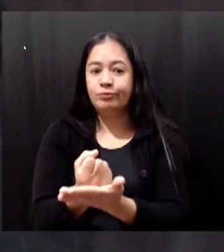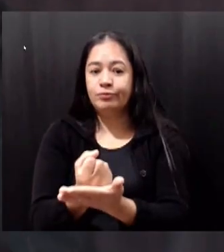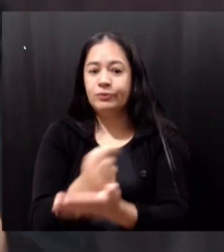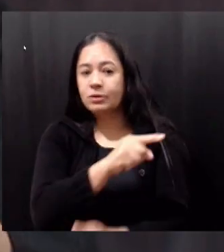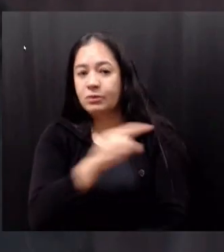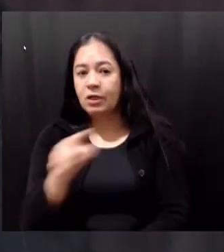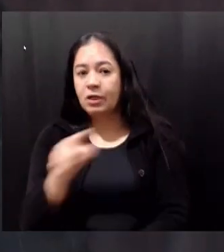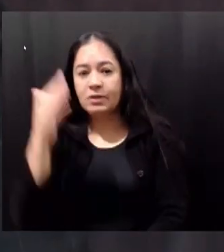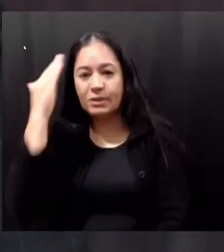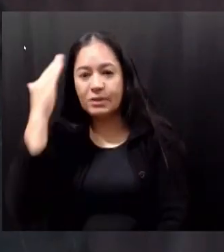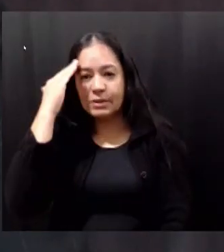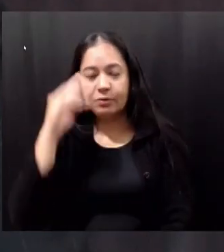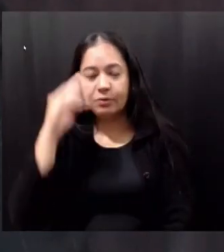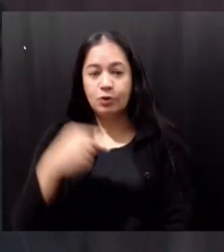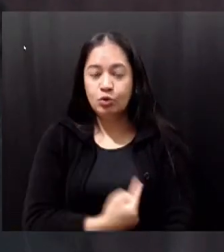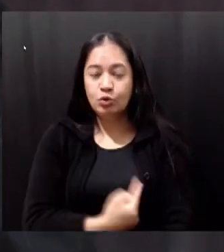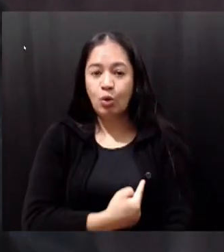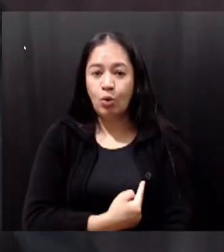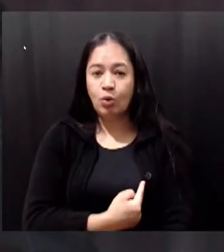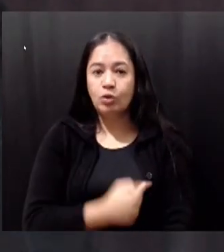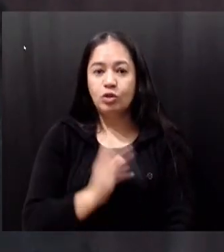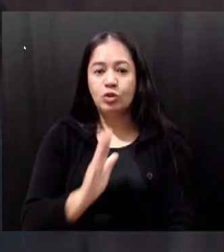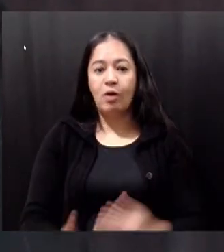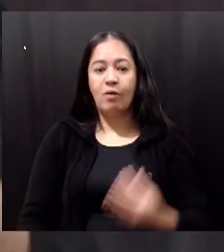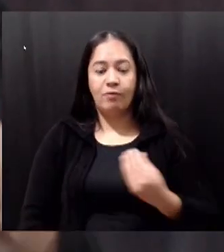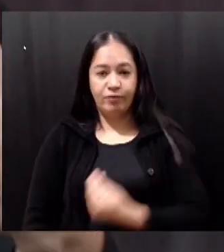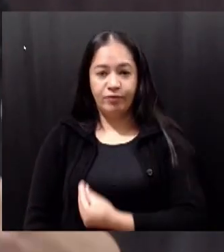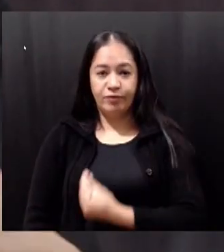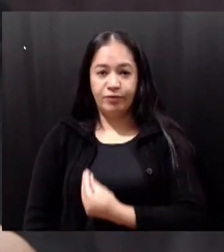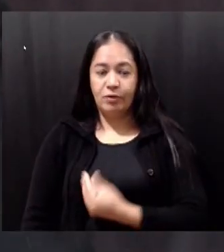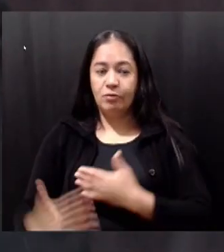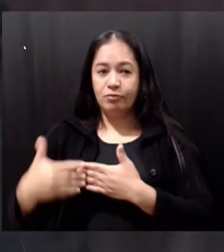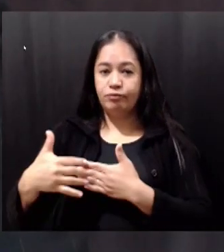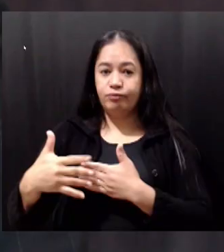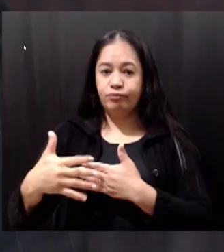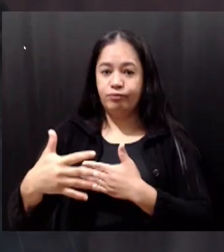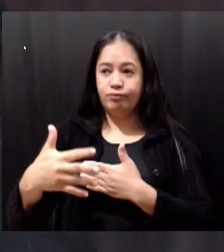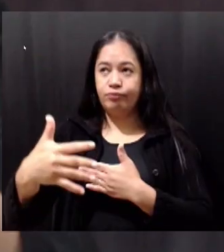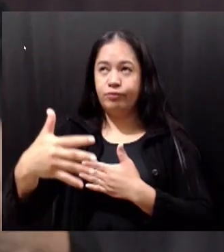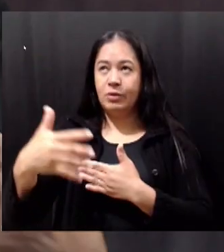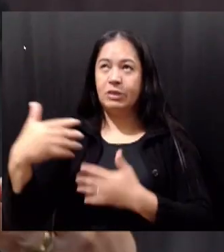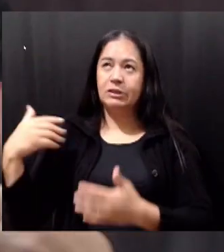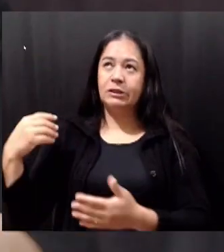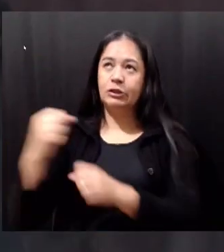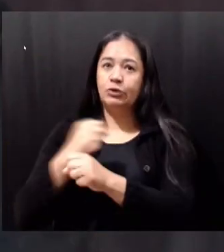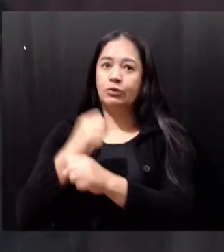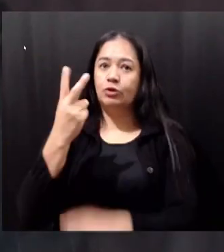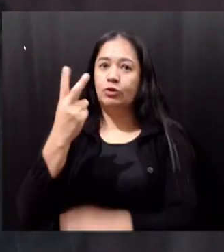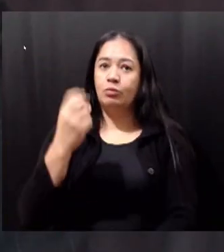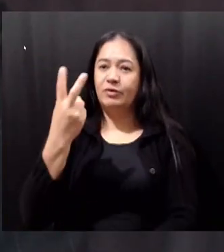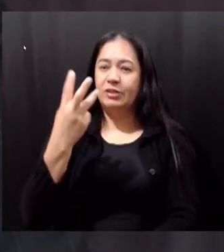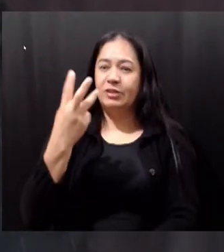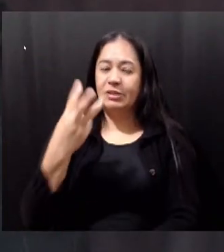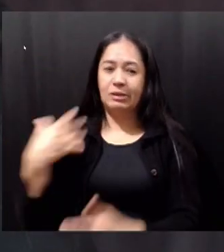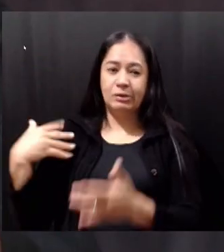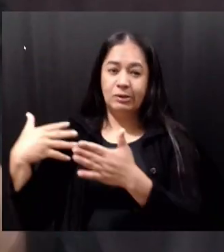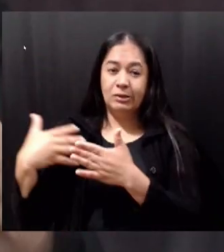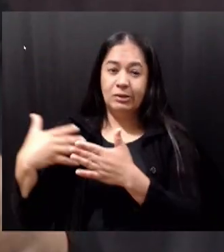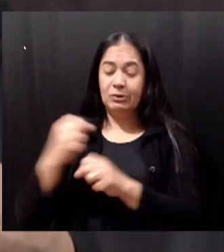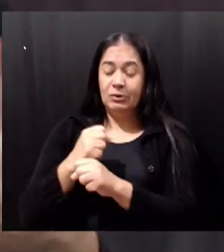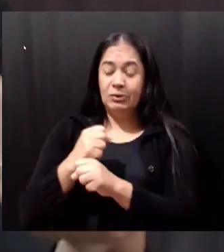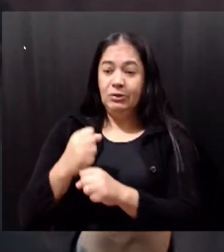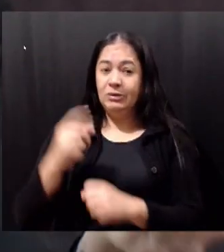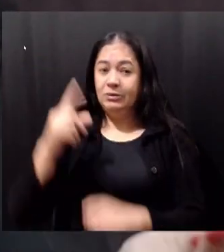nós vivemos, né, ao longo dos últimos anos, 2023 foi um ano muito complicado nesse sentido,